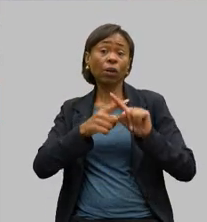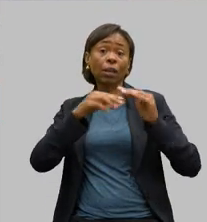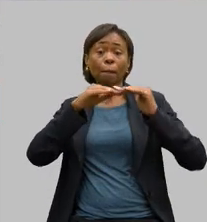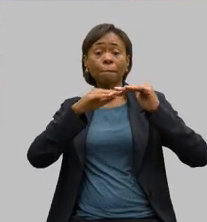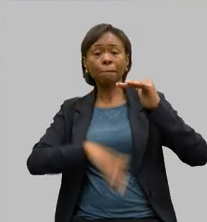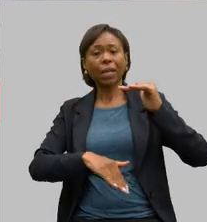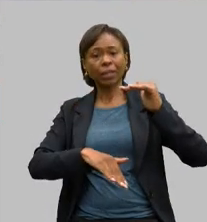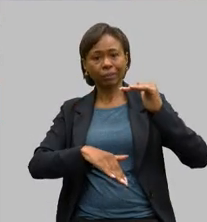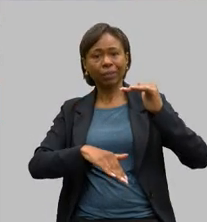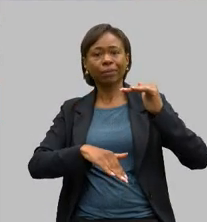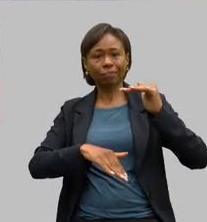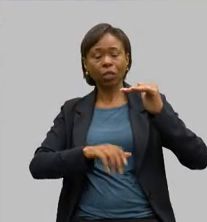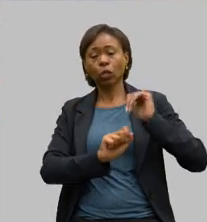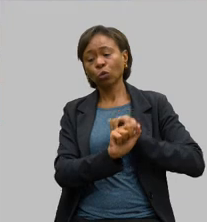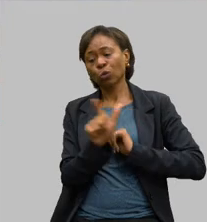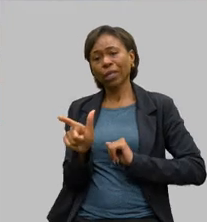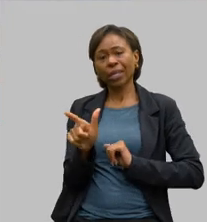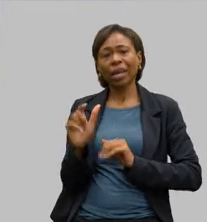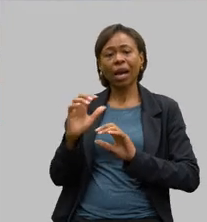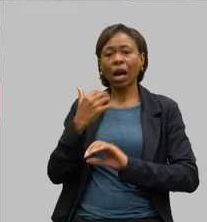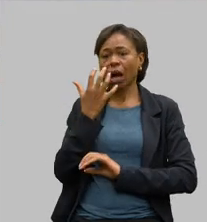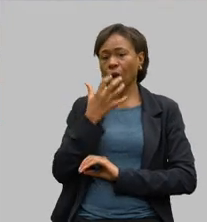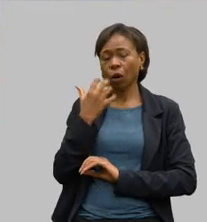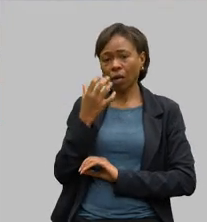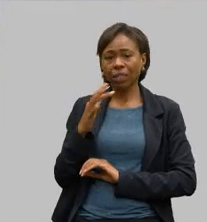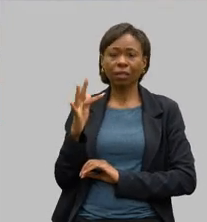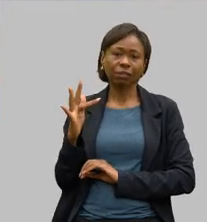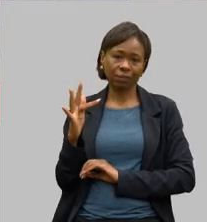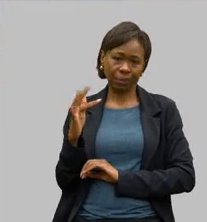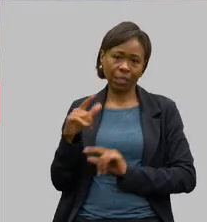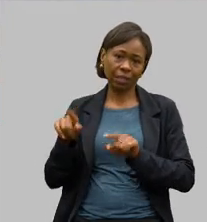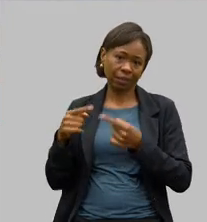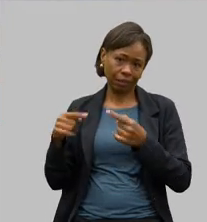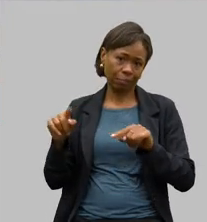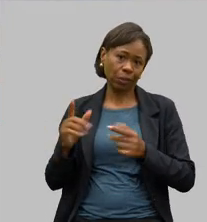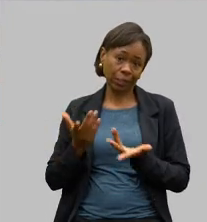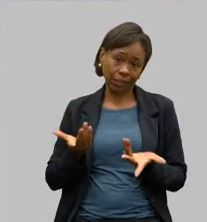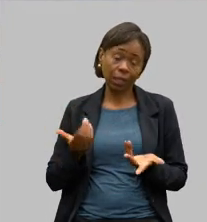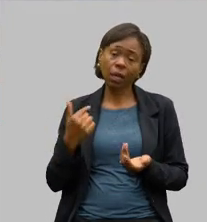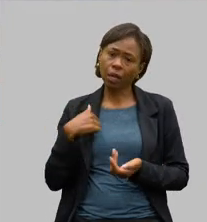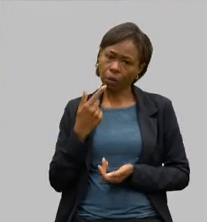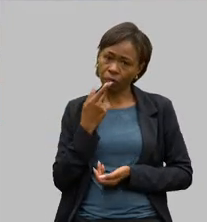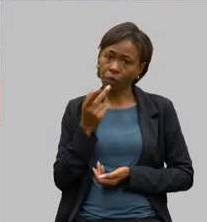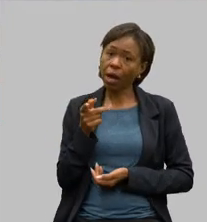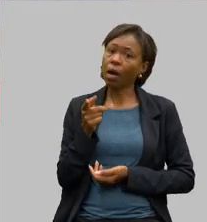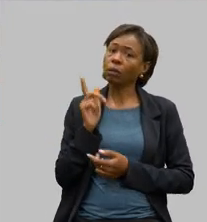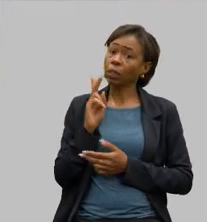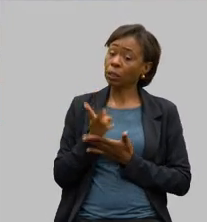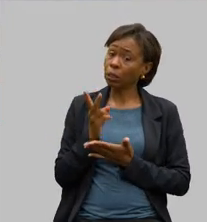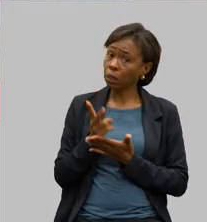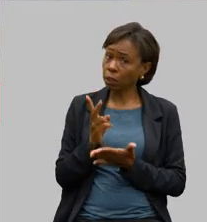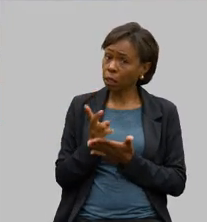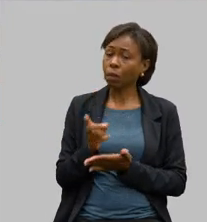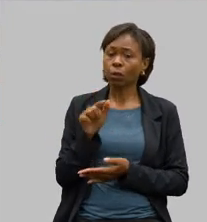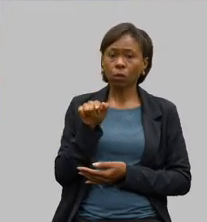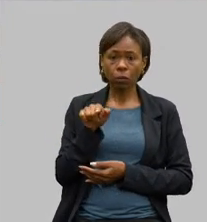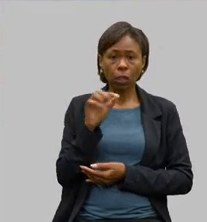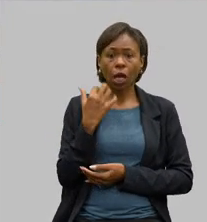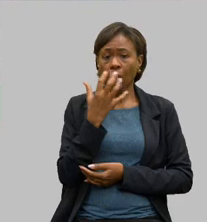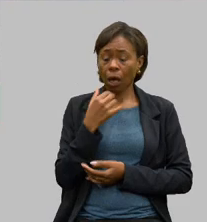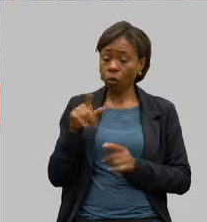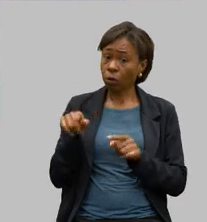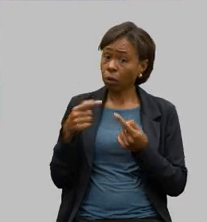praticado nas Filarmônica de Minas Gerais então eu falo isso com a filarmônica todos os dias que vocês precisam de